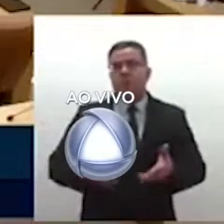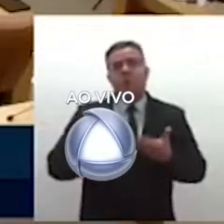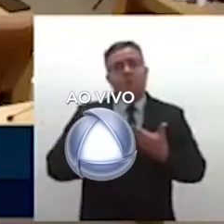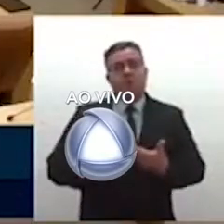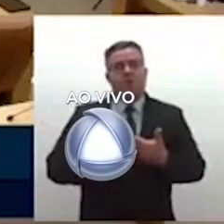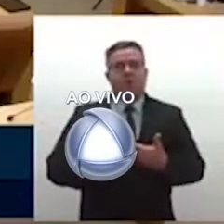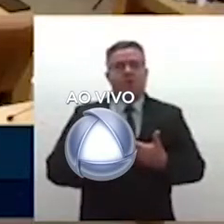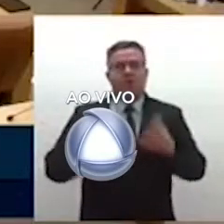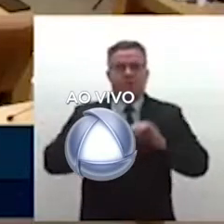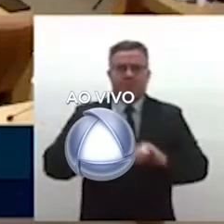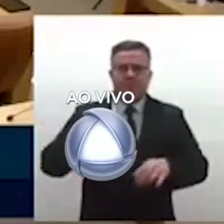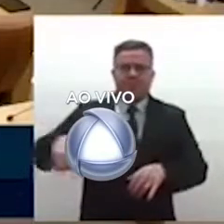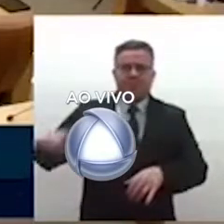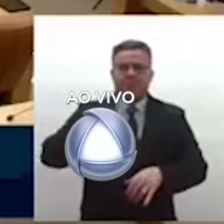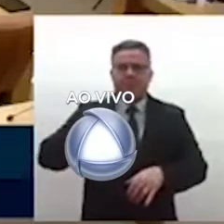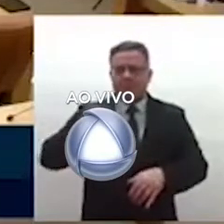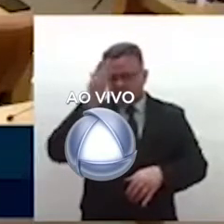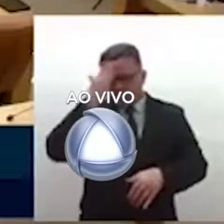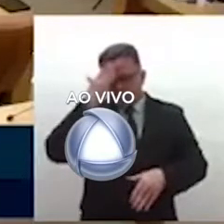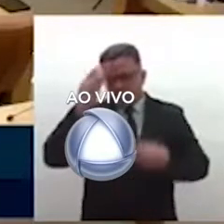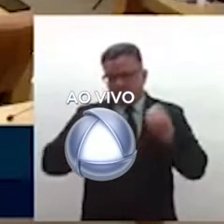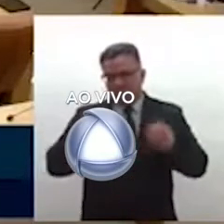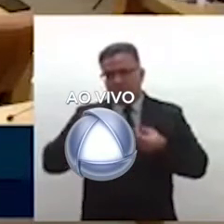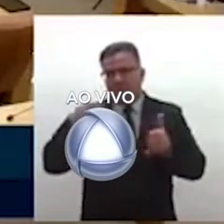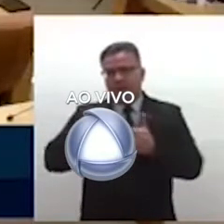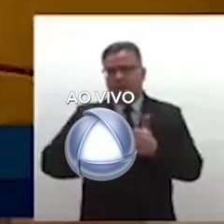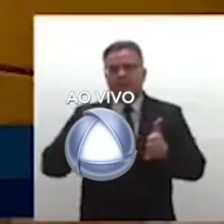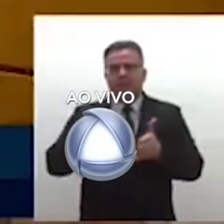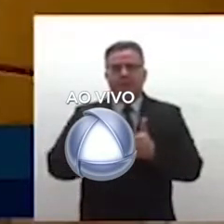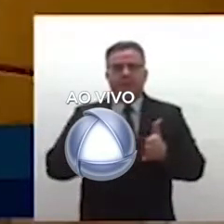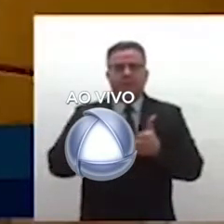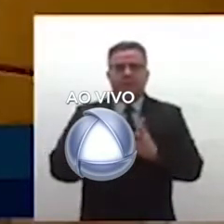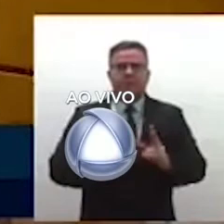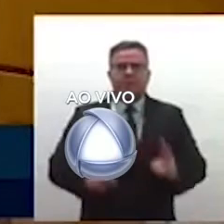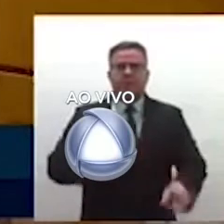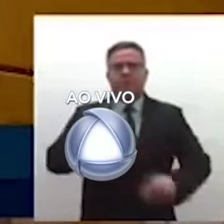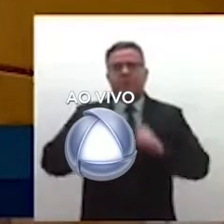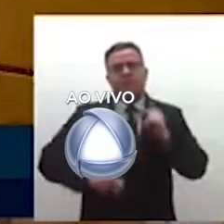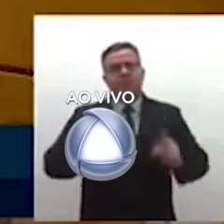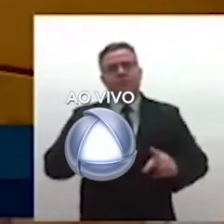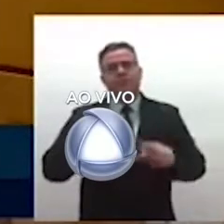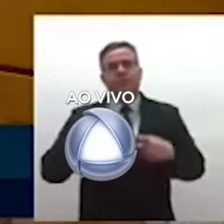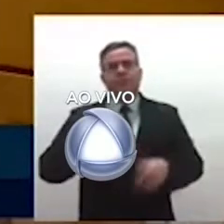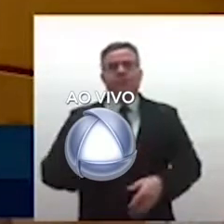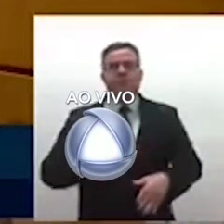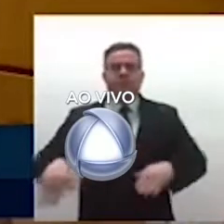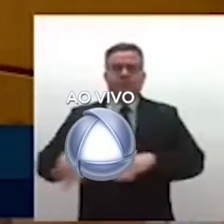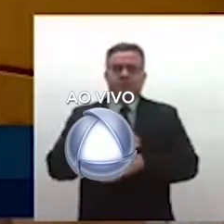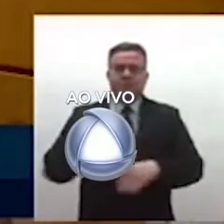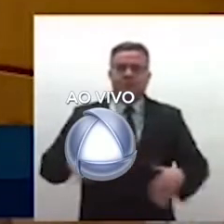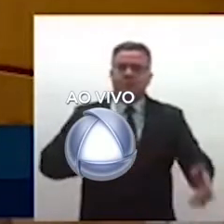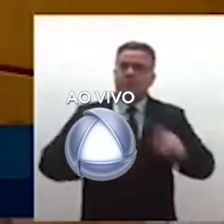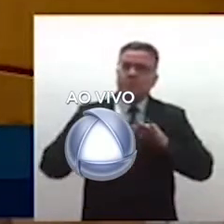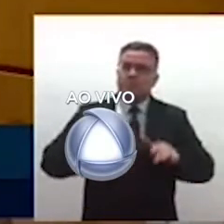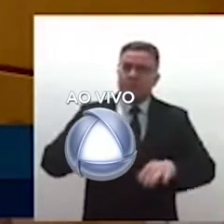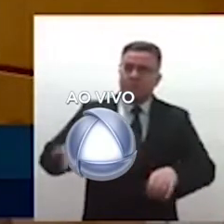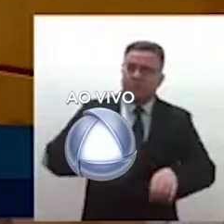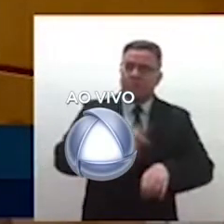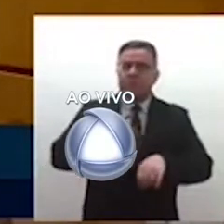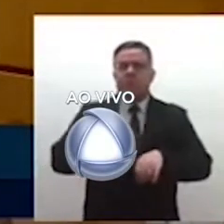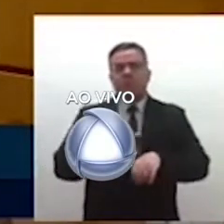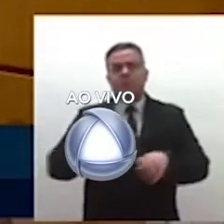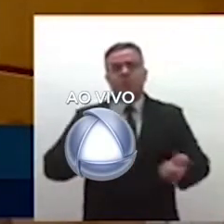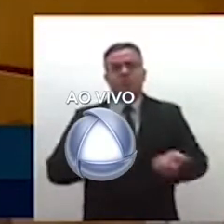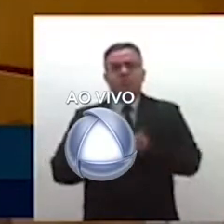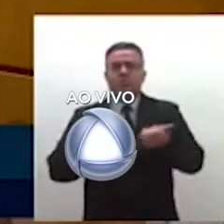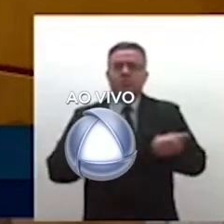Fica aí o alerta e também a reivindicação, né, da população em situação de rua, do movimento nacional, dos apoiadores dessa